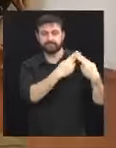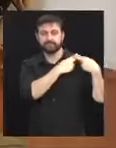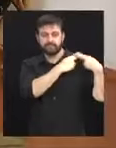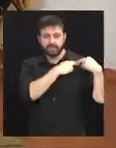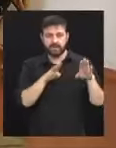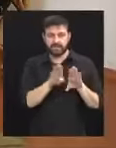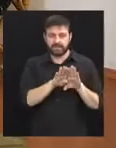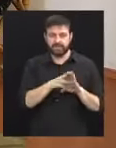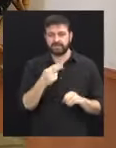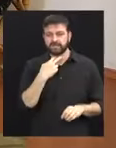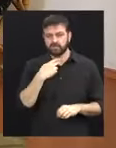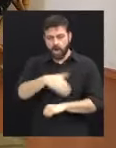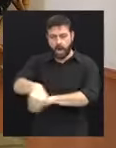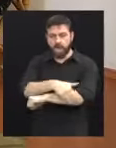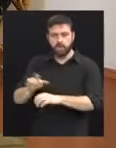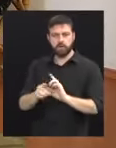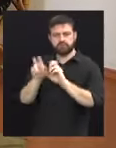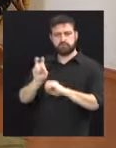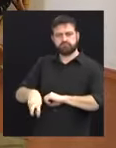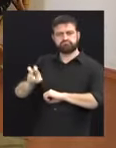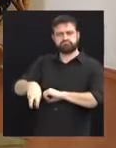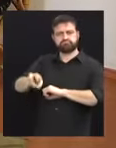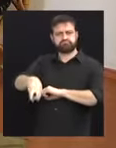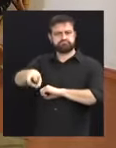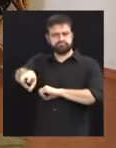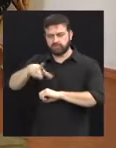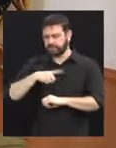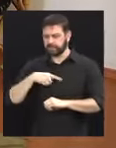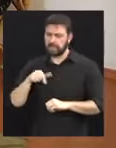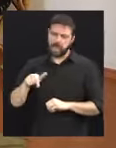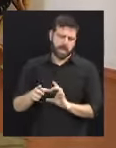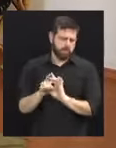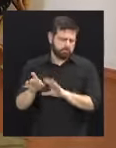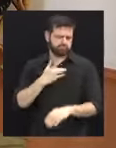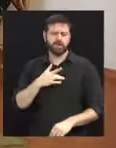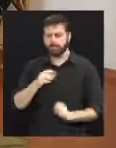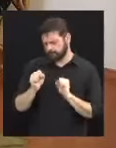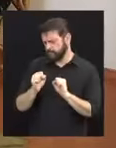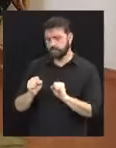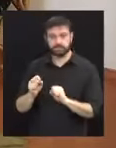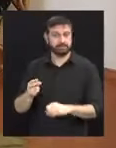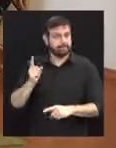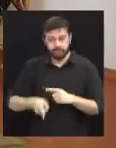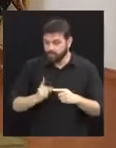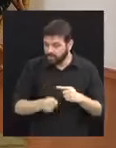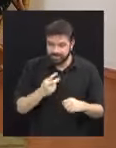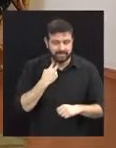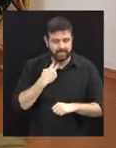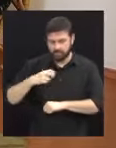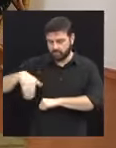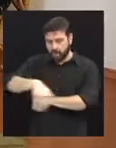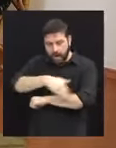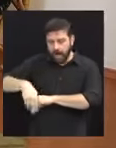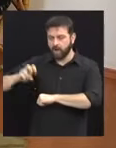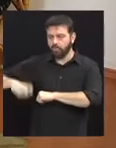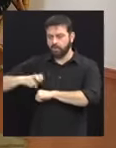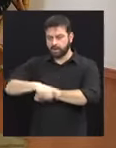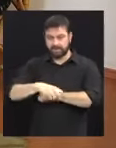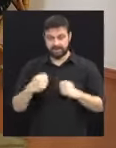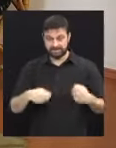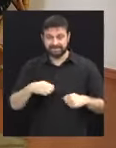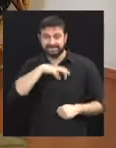Responsabilidade de não deixar dar voltas, né? Tem muito mito de, eu vou deixar ele dar uma voltinha. Não existe dar voltinha. O animal tem que ficar dentro